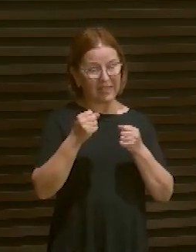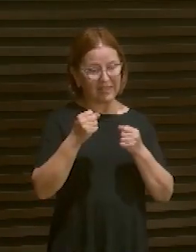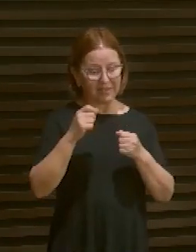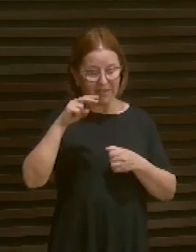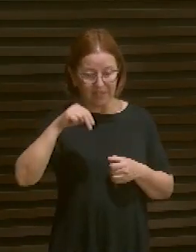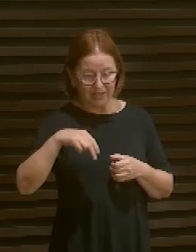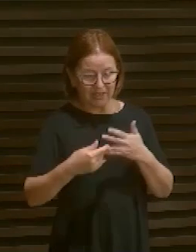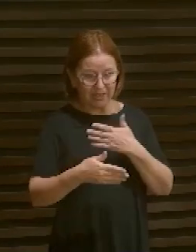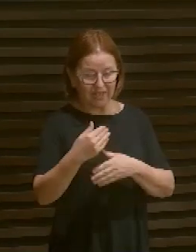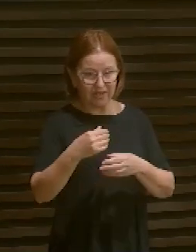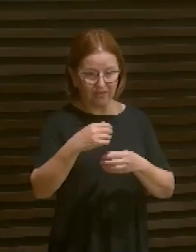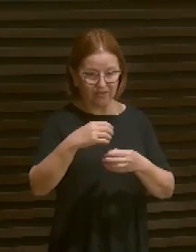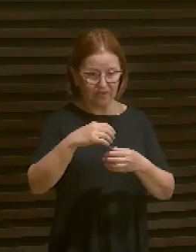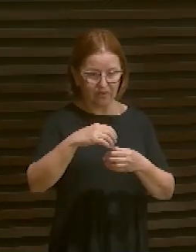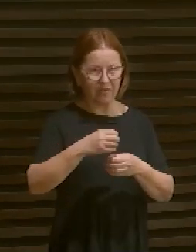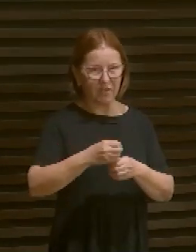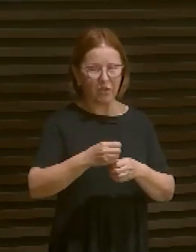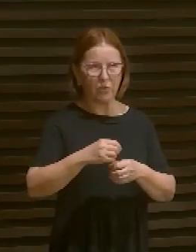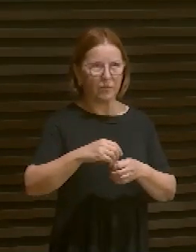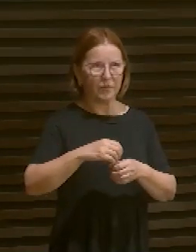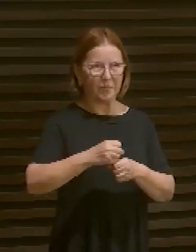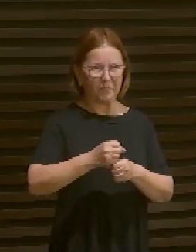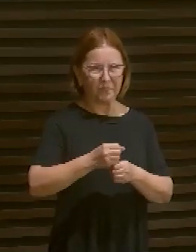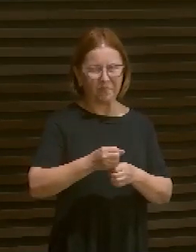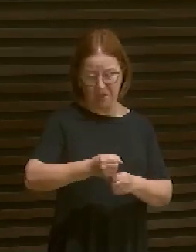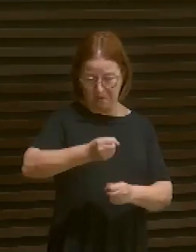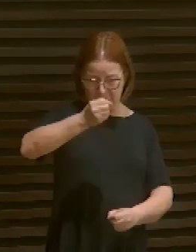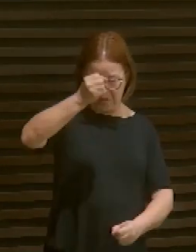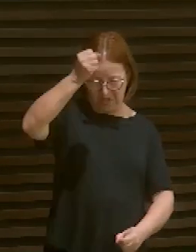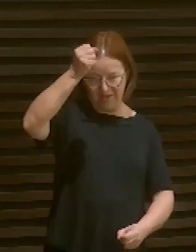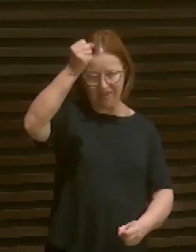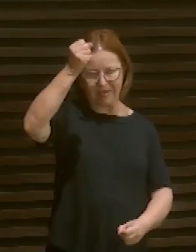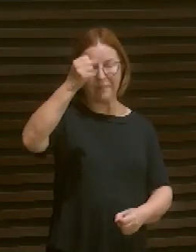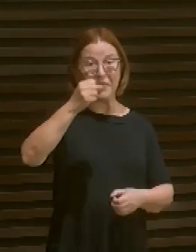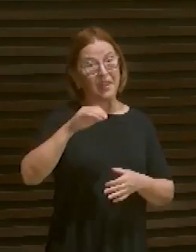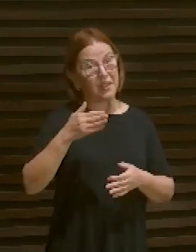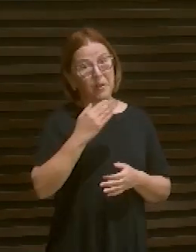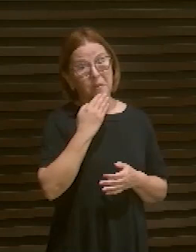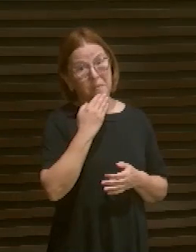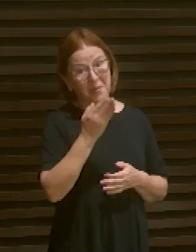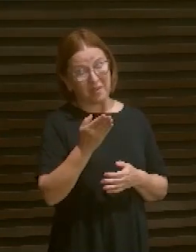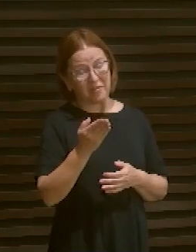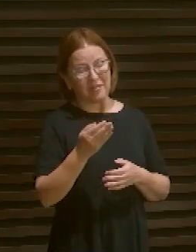E eles pediram ao menino que estava na expedição ali com parentes,